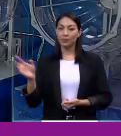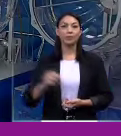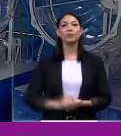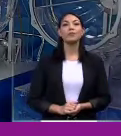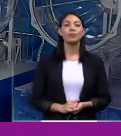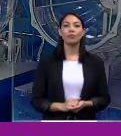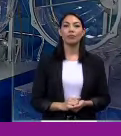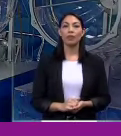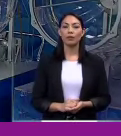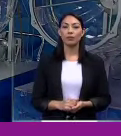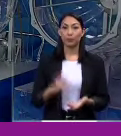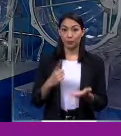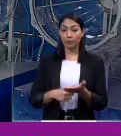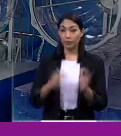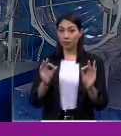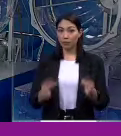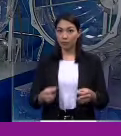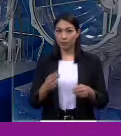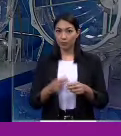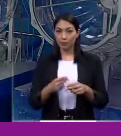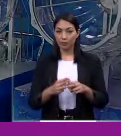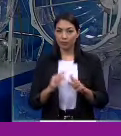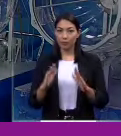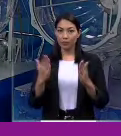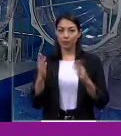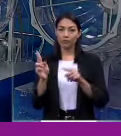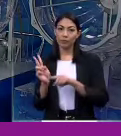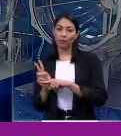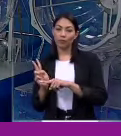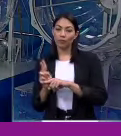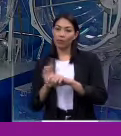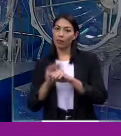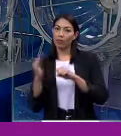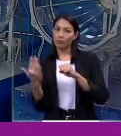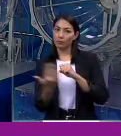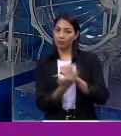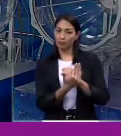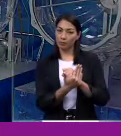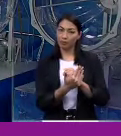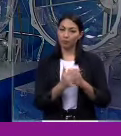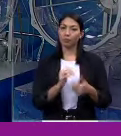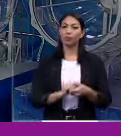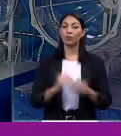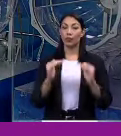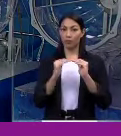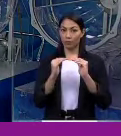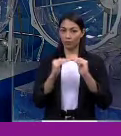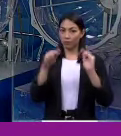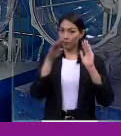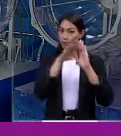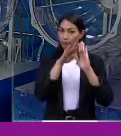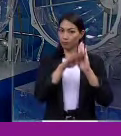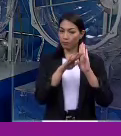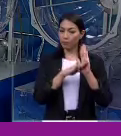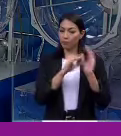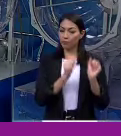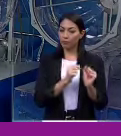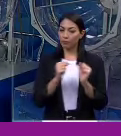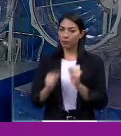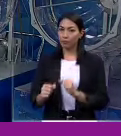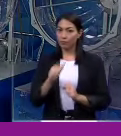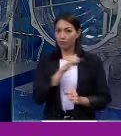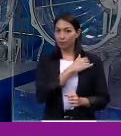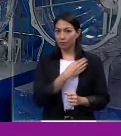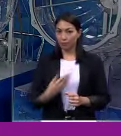R$2.500.000. E confirmando o compromisso da Caixa com as ações de prevenção ao Covid-19 e o coronavírus em consonância com as diretrizes do